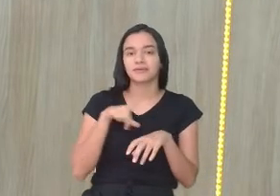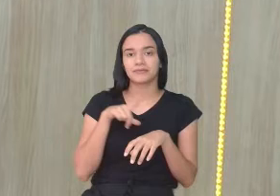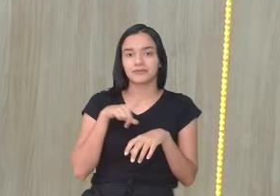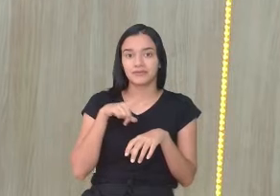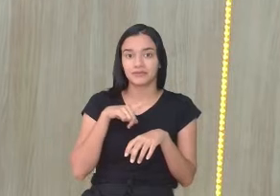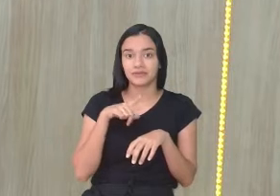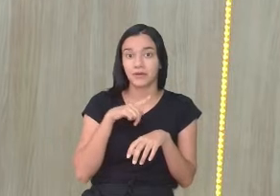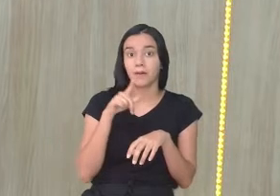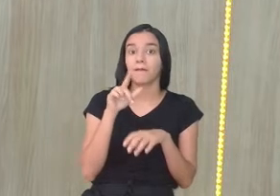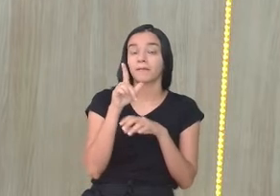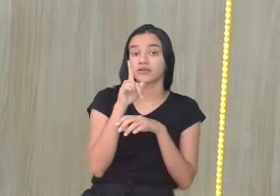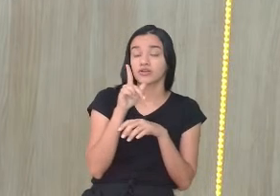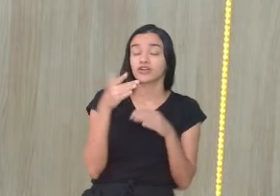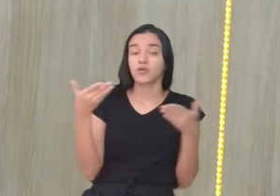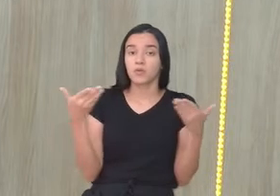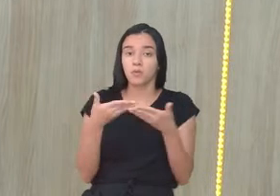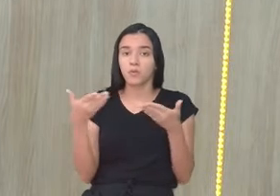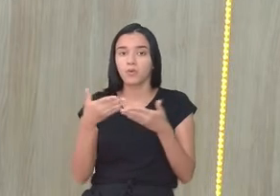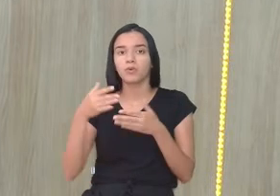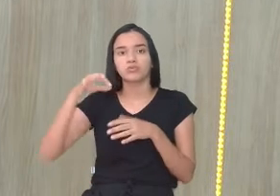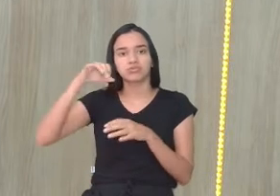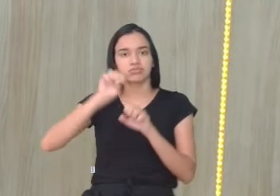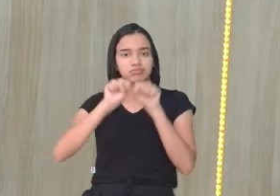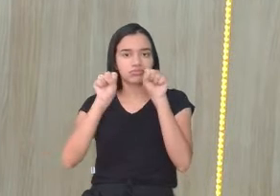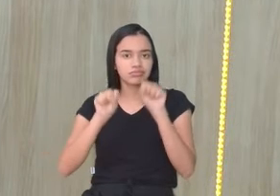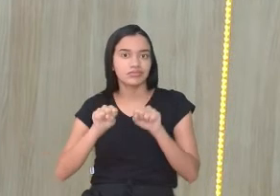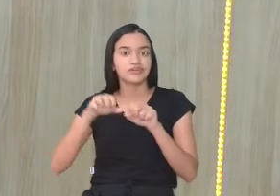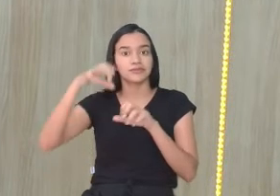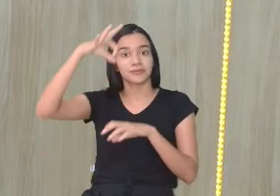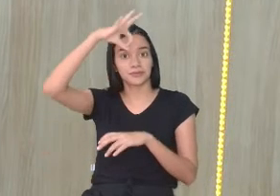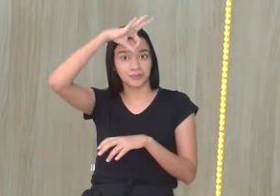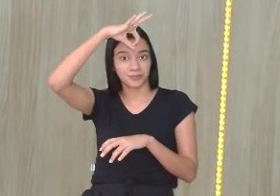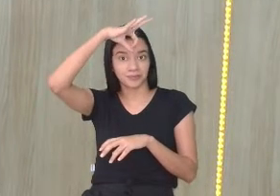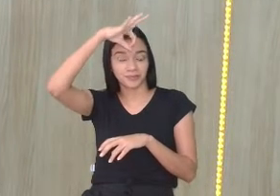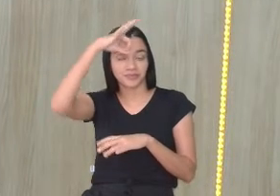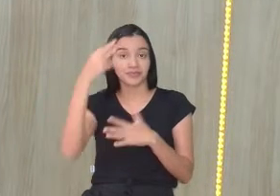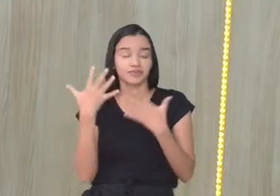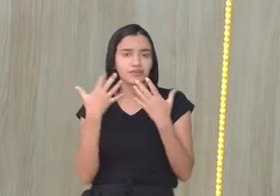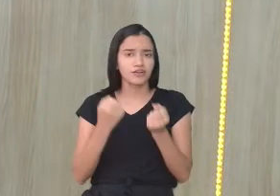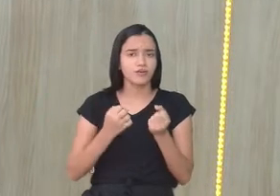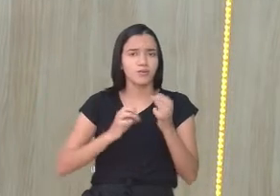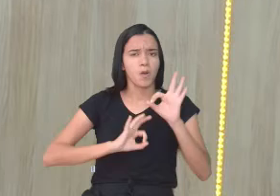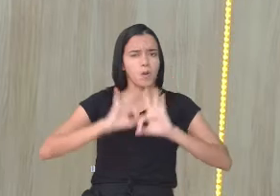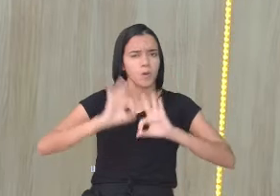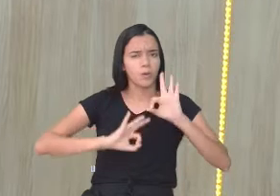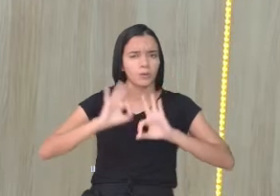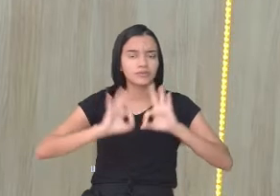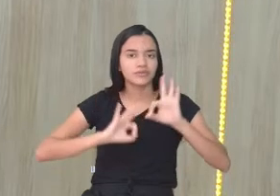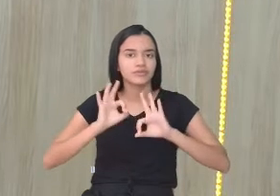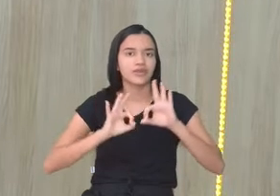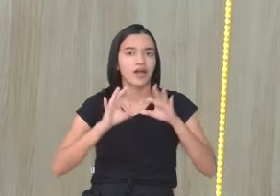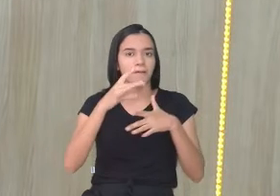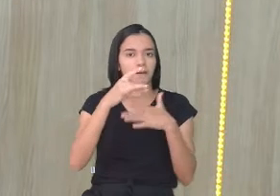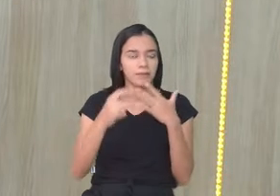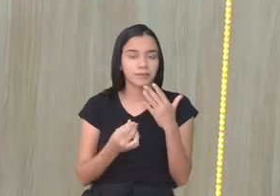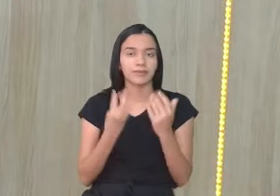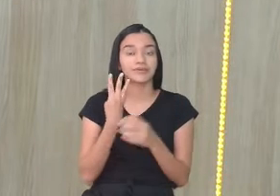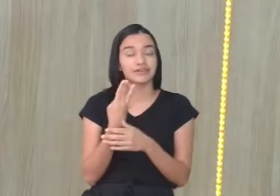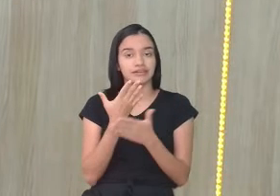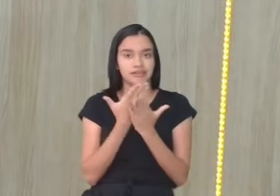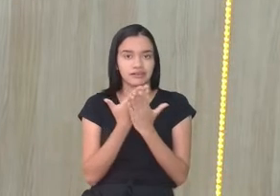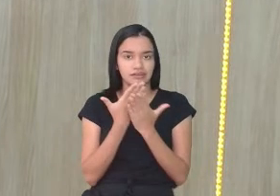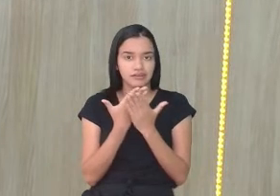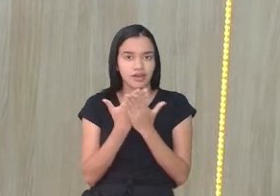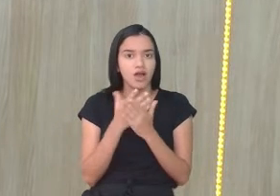genital masculino e vamos hoje dar ênfase ao sistema genital feminino. Vamos destrinchar isso em 3 aulas, tá certo? Vai ser bem legal,